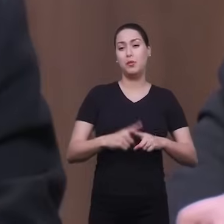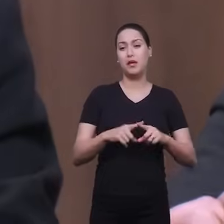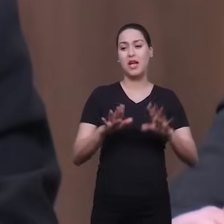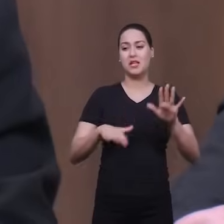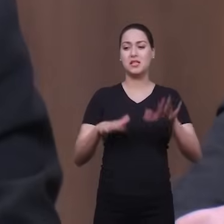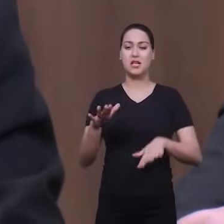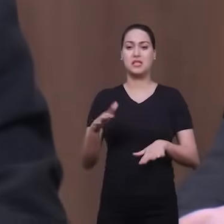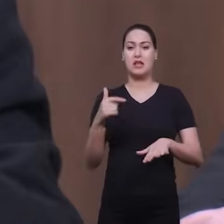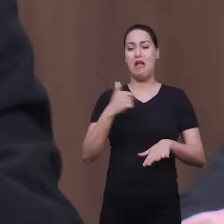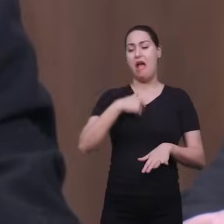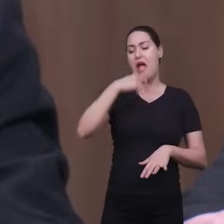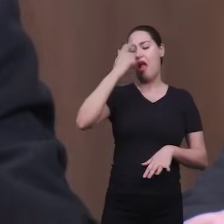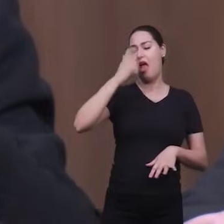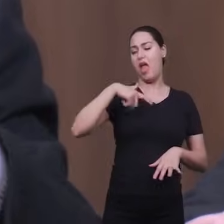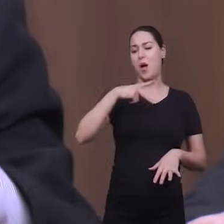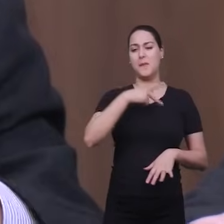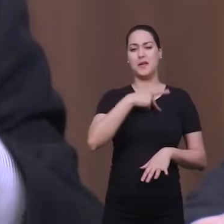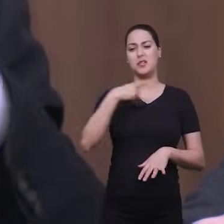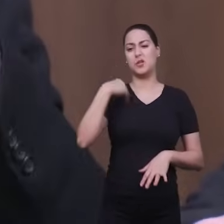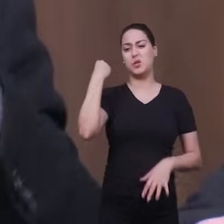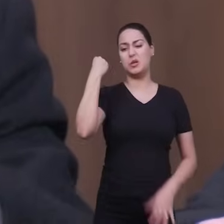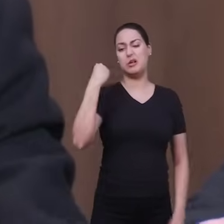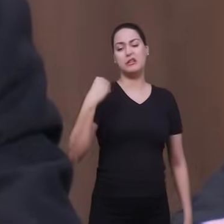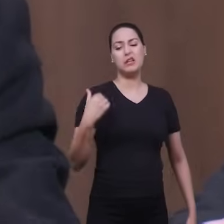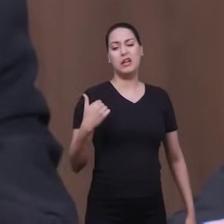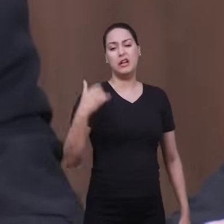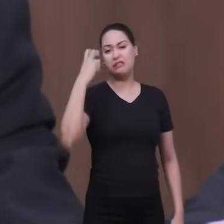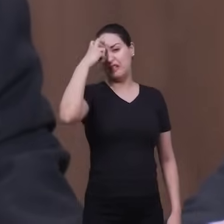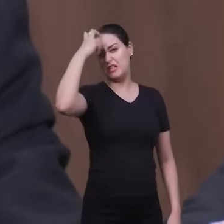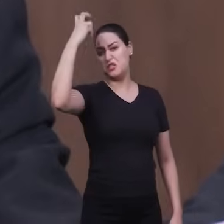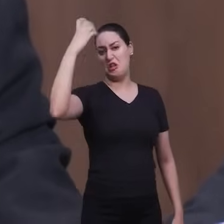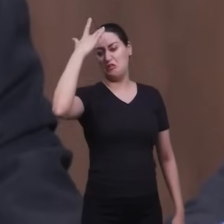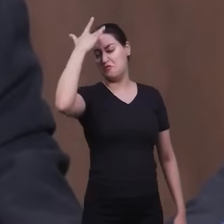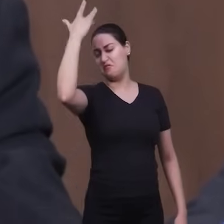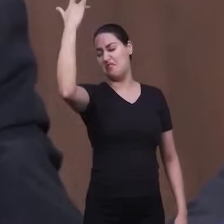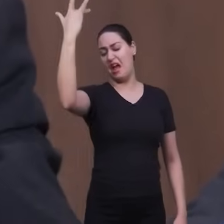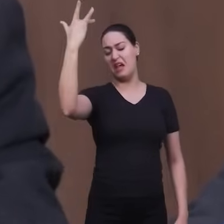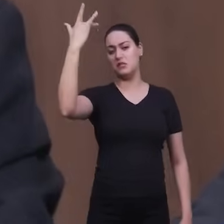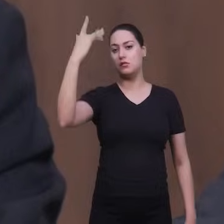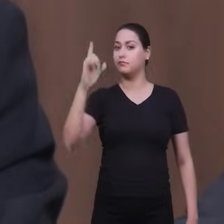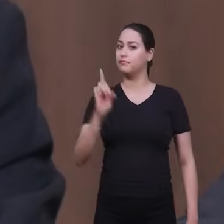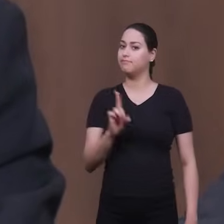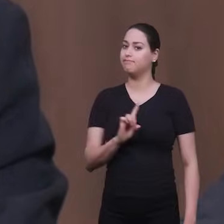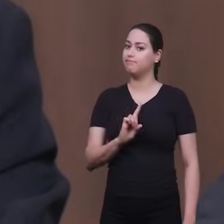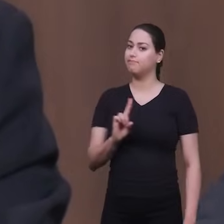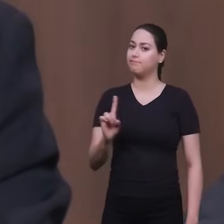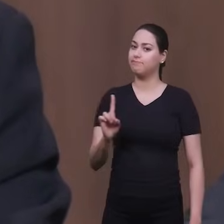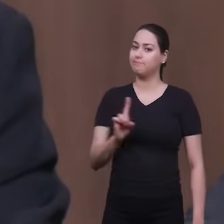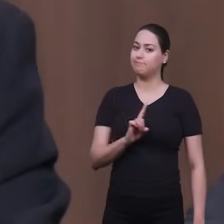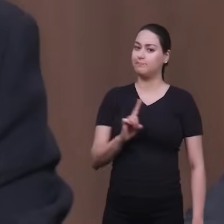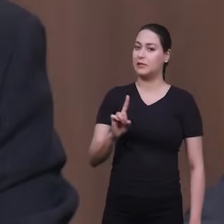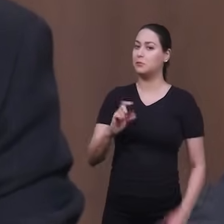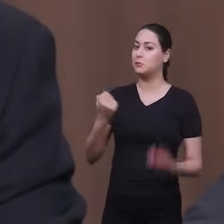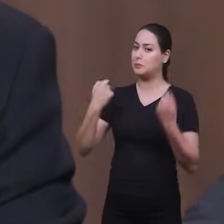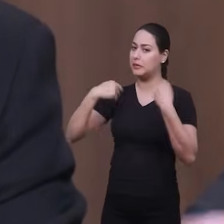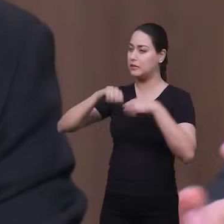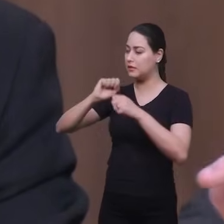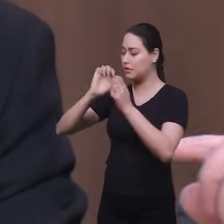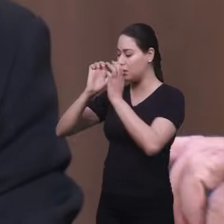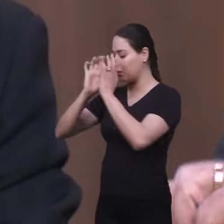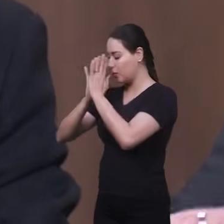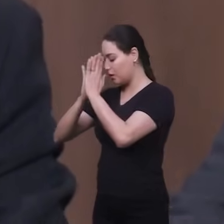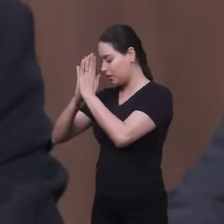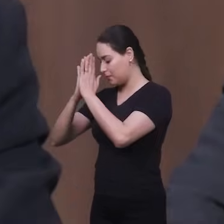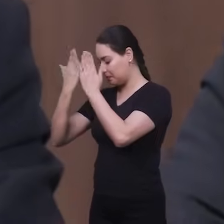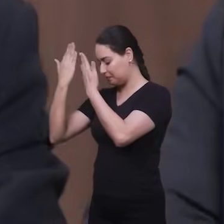Tem certas situações não sou experiente já tô muito tempo aqui esse assunto resolvo fácil resolve fácil assim vai aos pés do